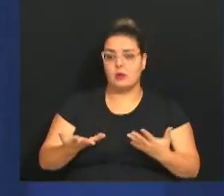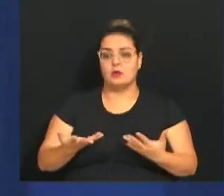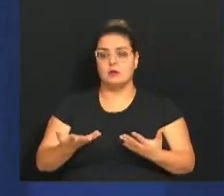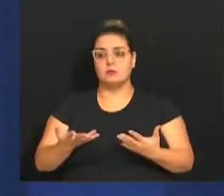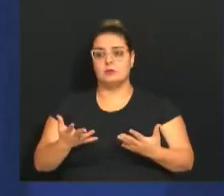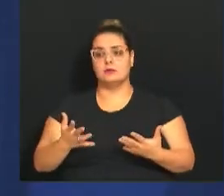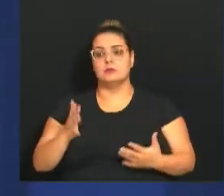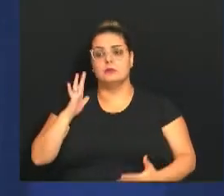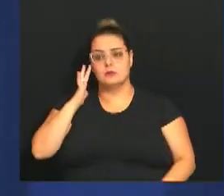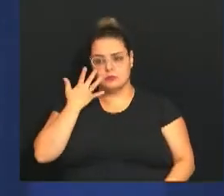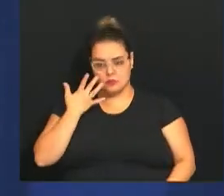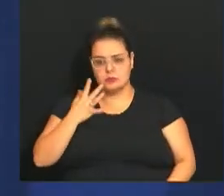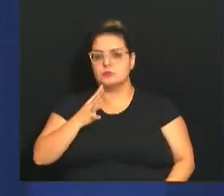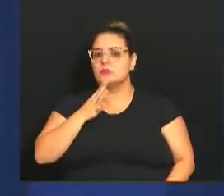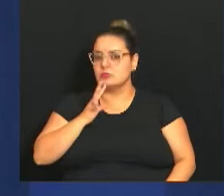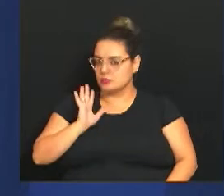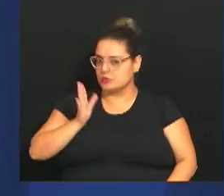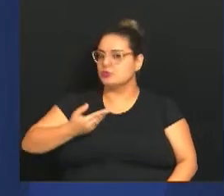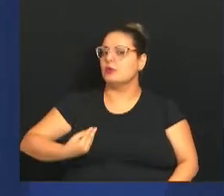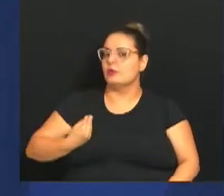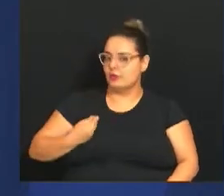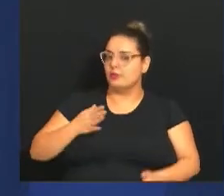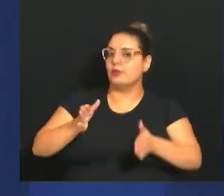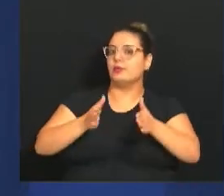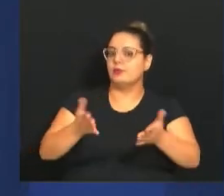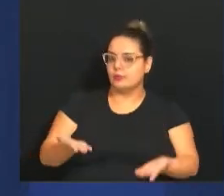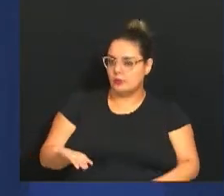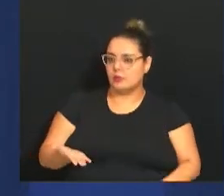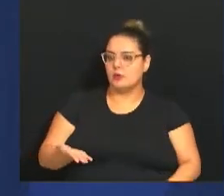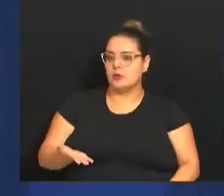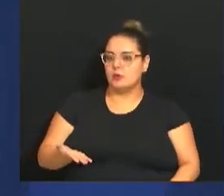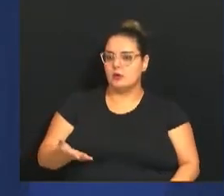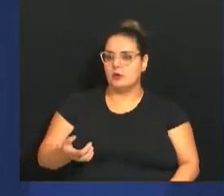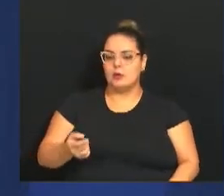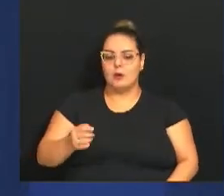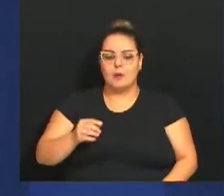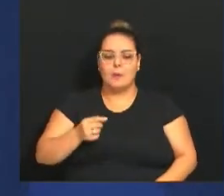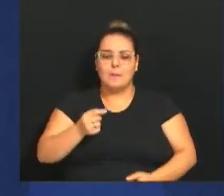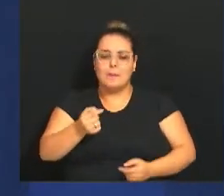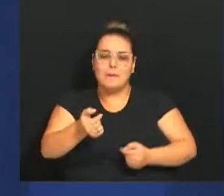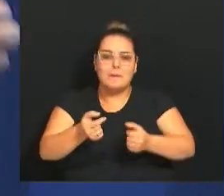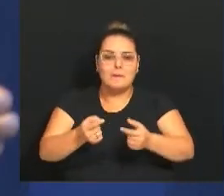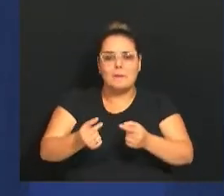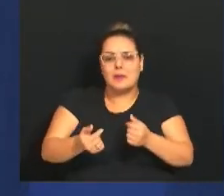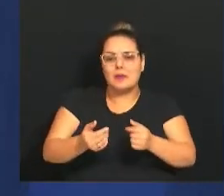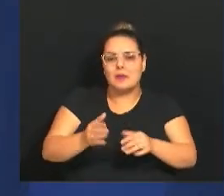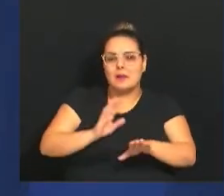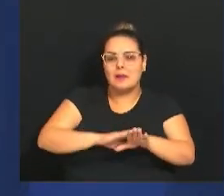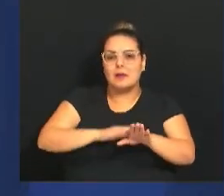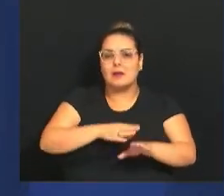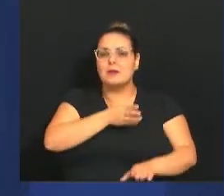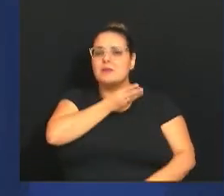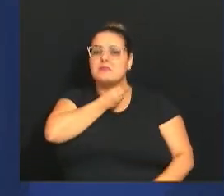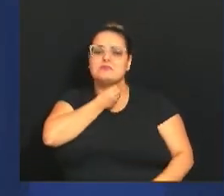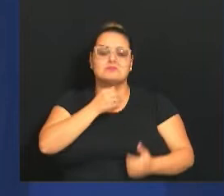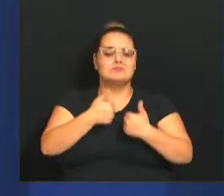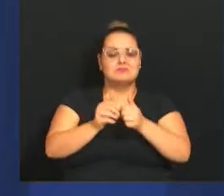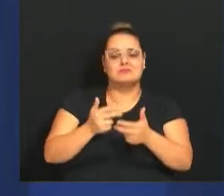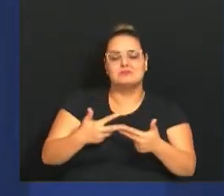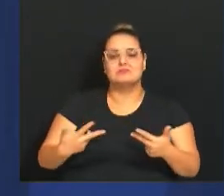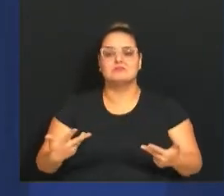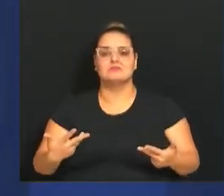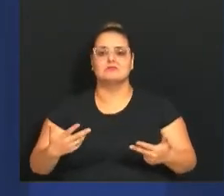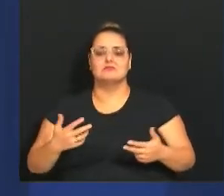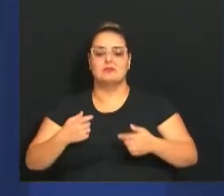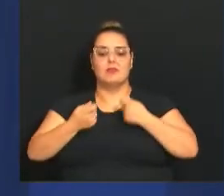nós conhecemos alguém que já passou por isso, de pequenas ações de assédio em transporte público, numa entrevista de